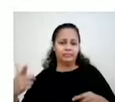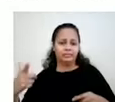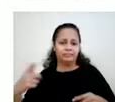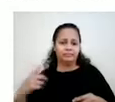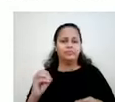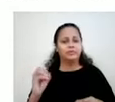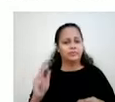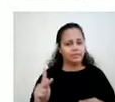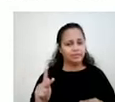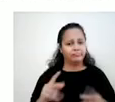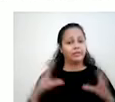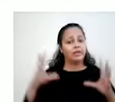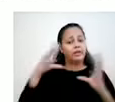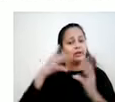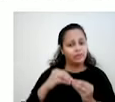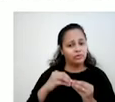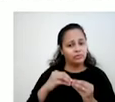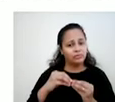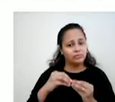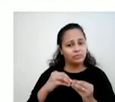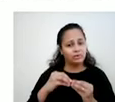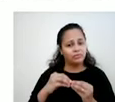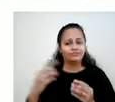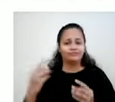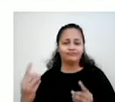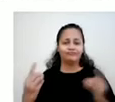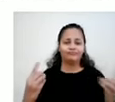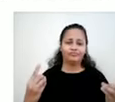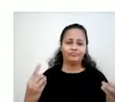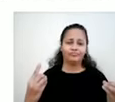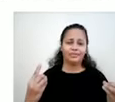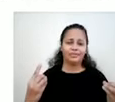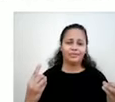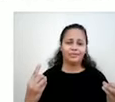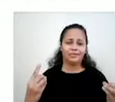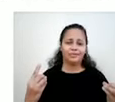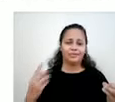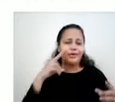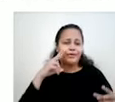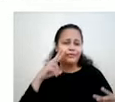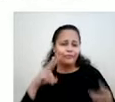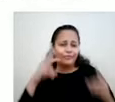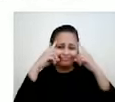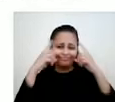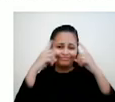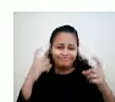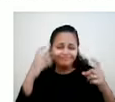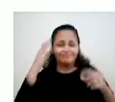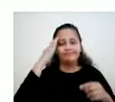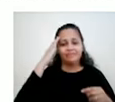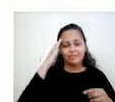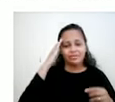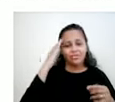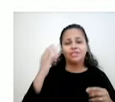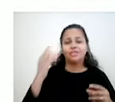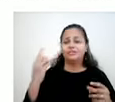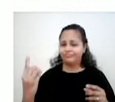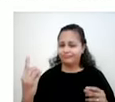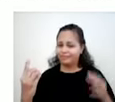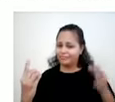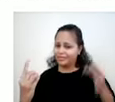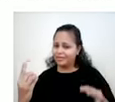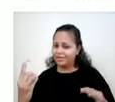ok? Resumindo, pessoal, ambos os lados enxergavam a violência e entendiam estar